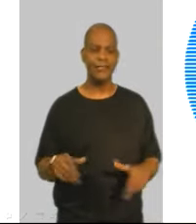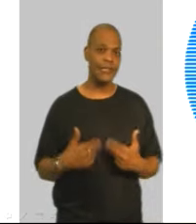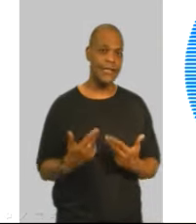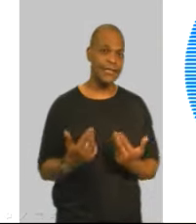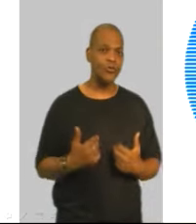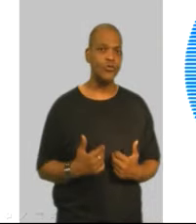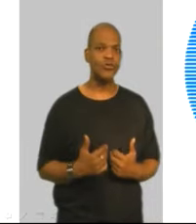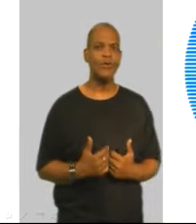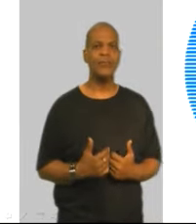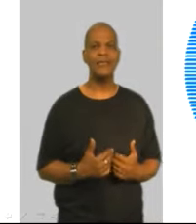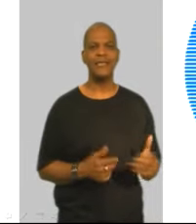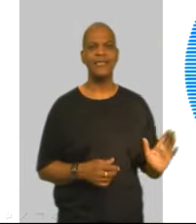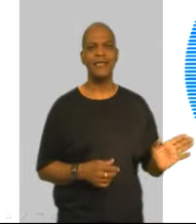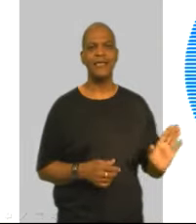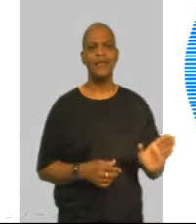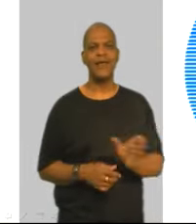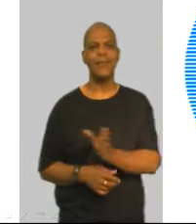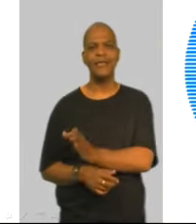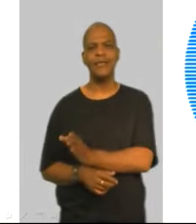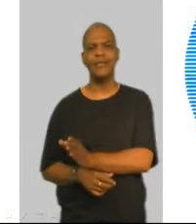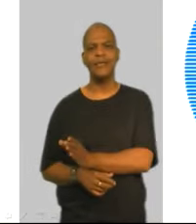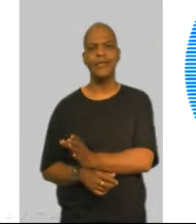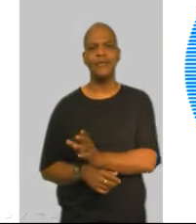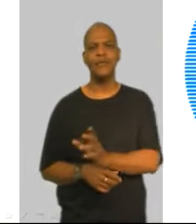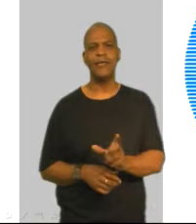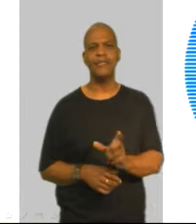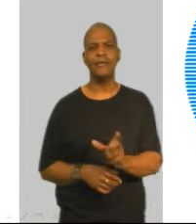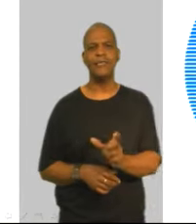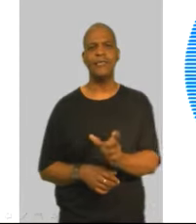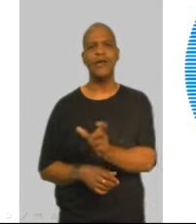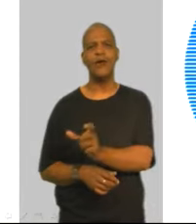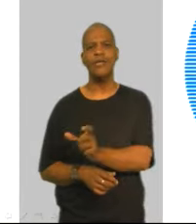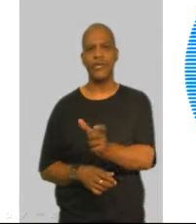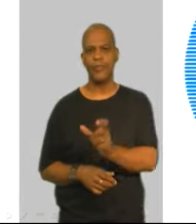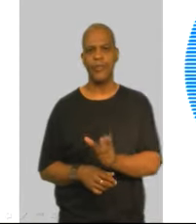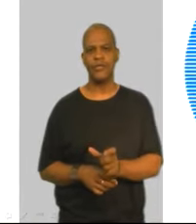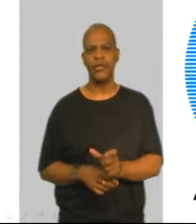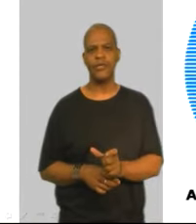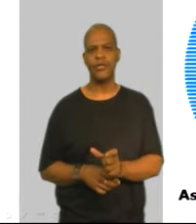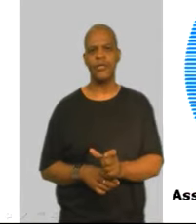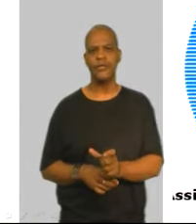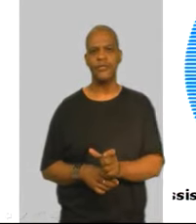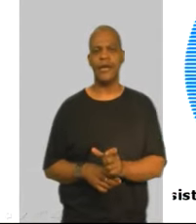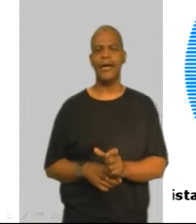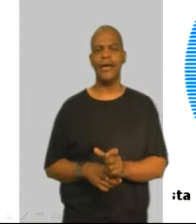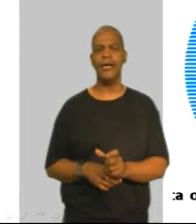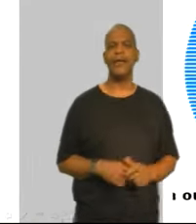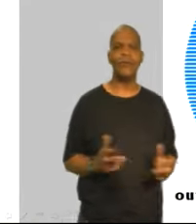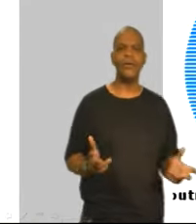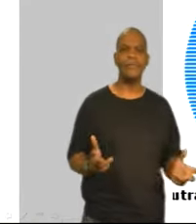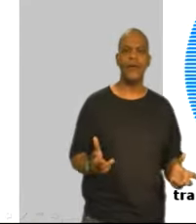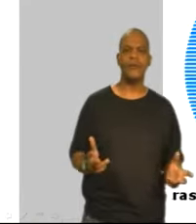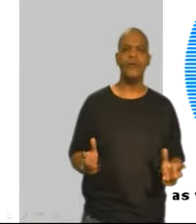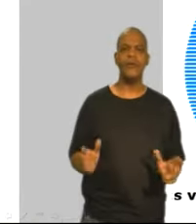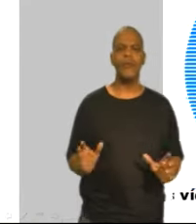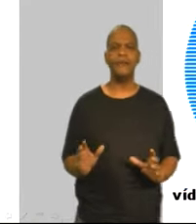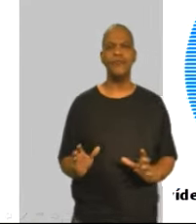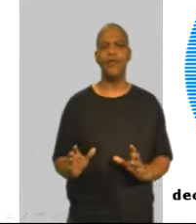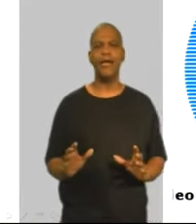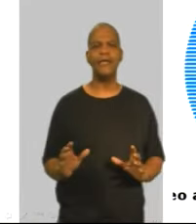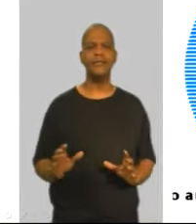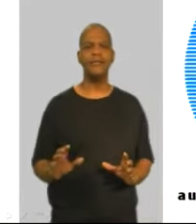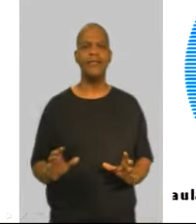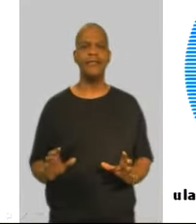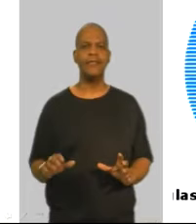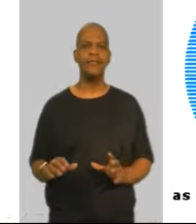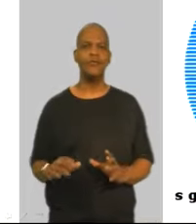é? Quer dizer, até traduzo, mas a sigla não vai aparecer numa sequência lógica para a gente aqui, tá? É igual, por exemplo, o Brasil é